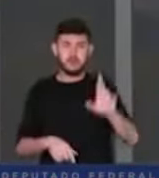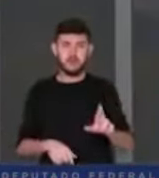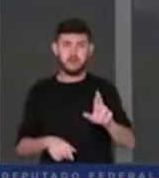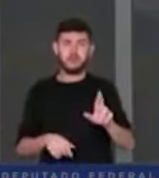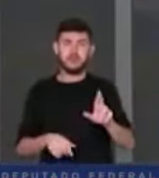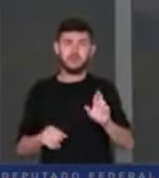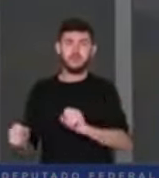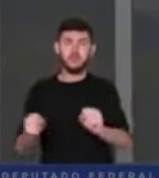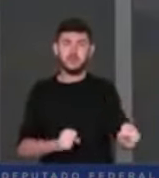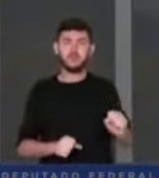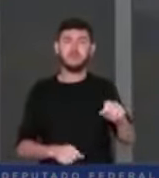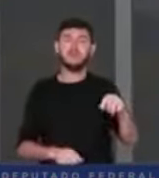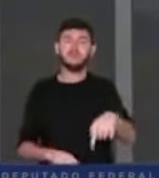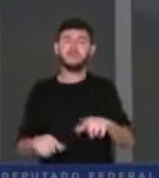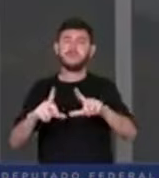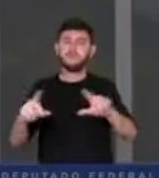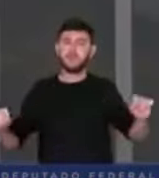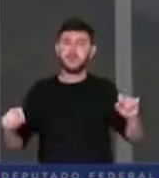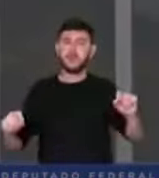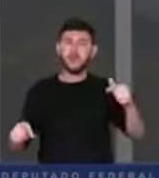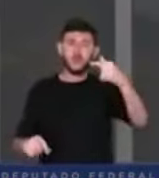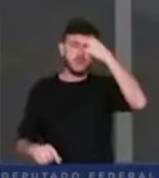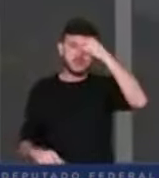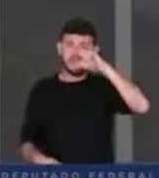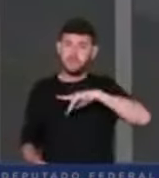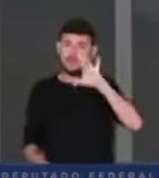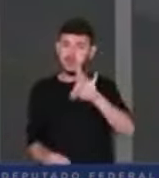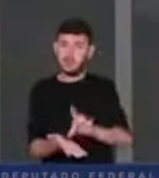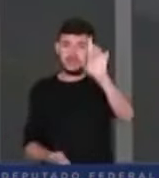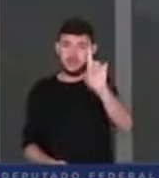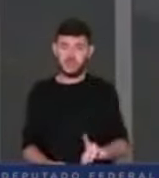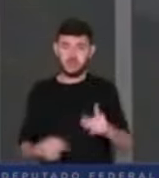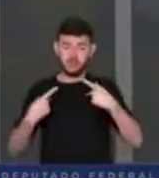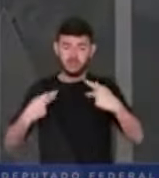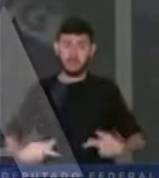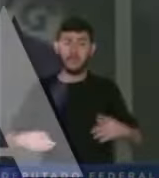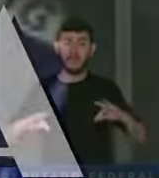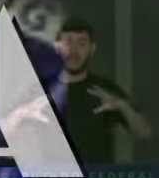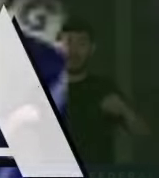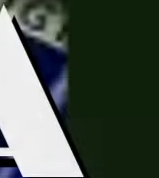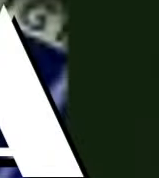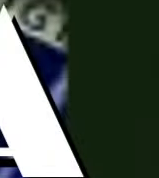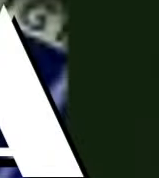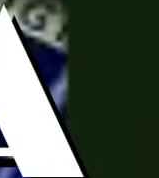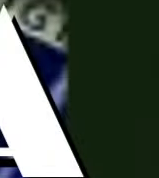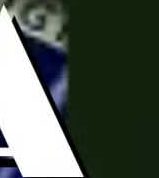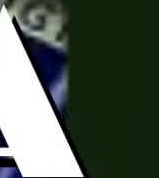consciência, porque realmente os direitos humanos têm que ser para todos e não somente para alguns. Muito obrigado.